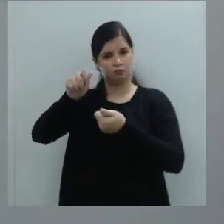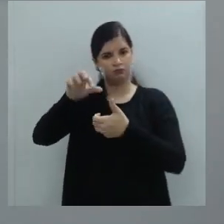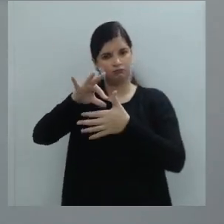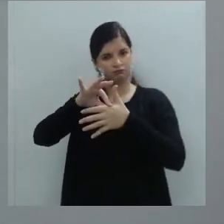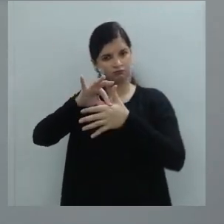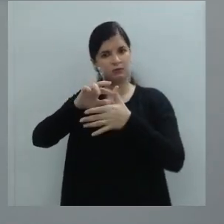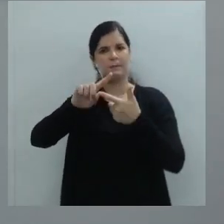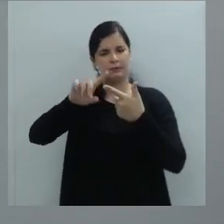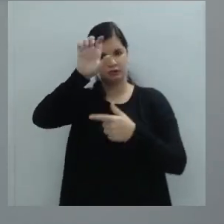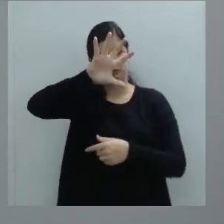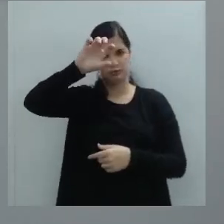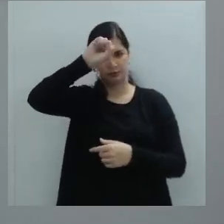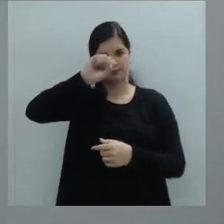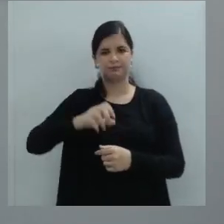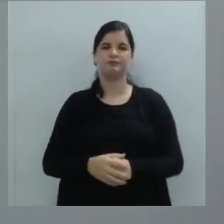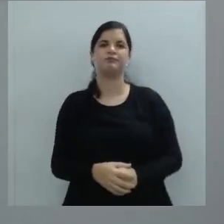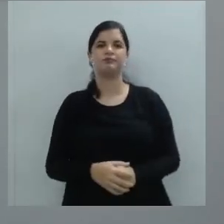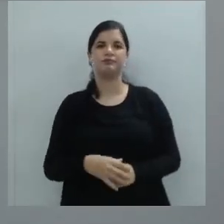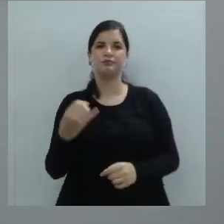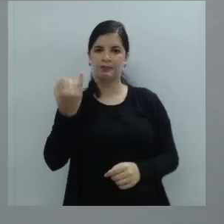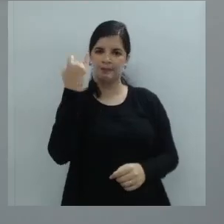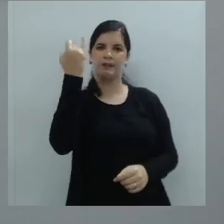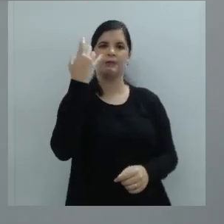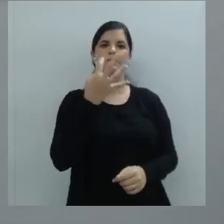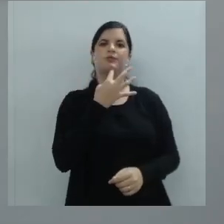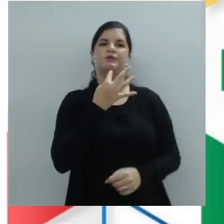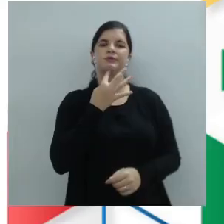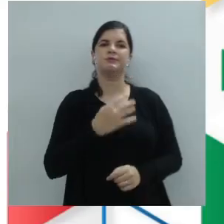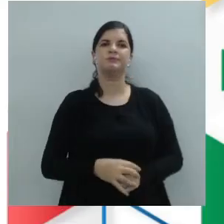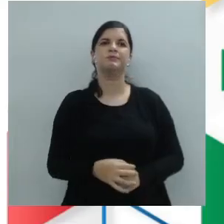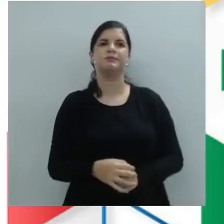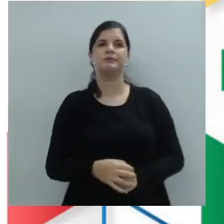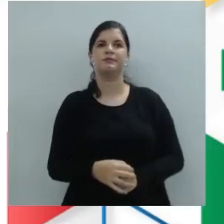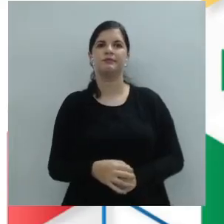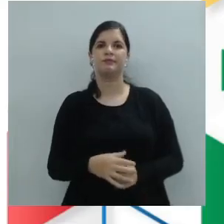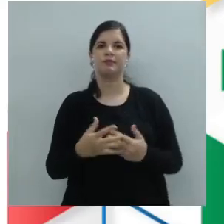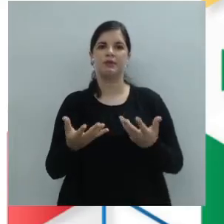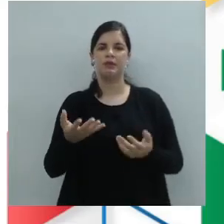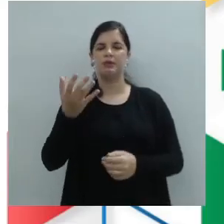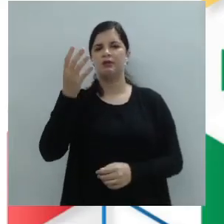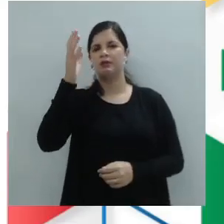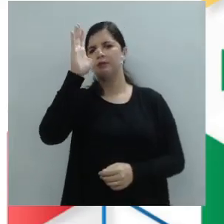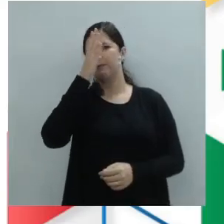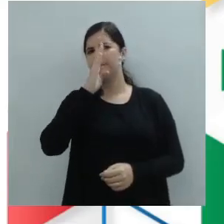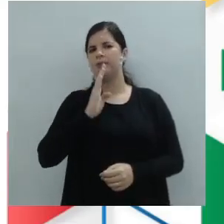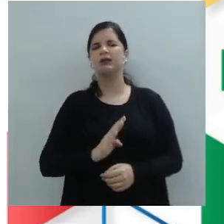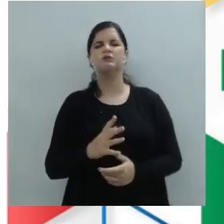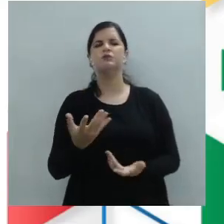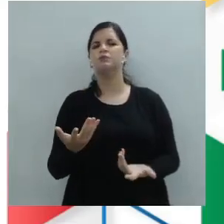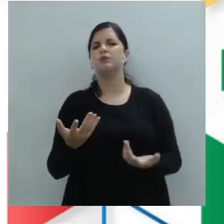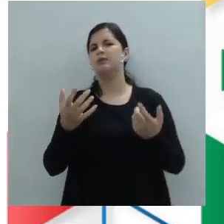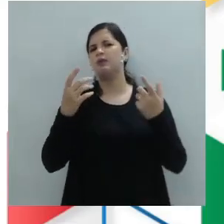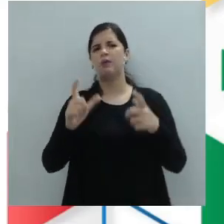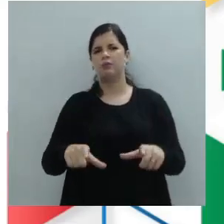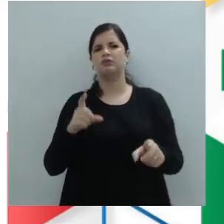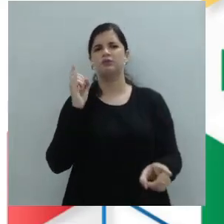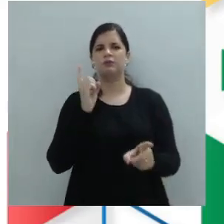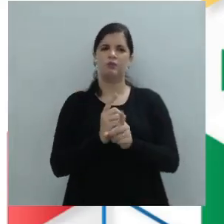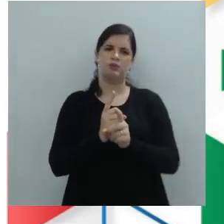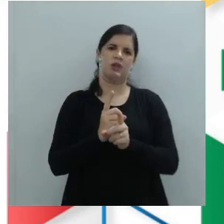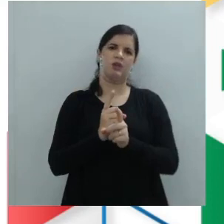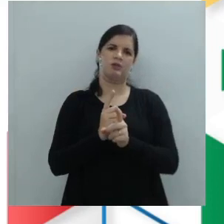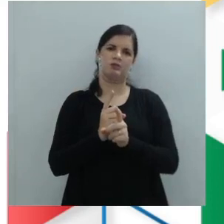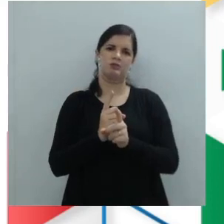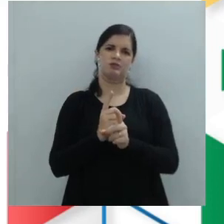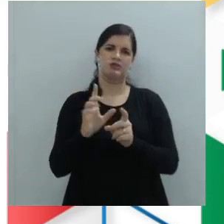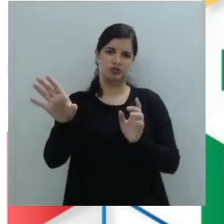domínio espiritual. É importante conhecer. Vamos ver aqui. E podem me perguntar, e a Rosa Cruz no